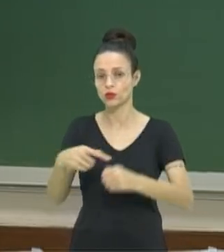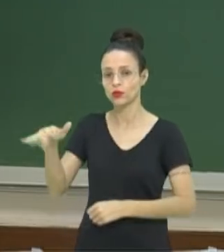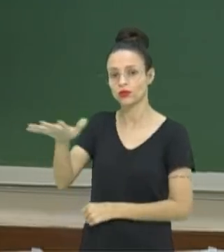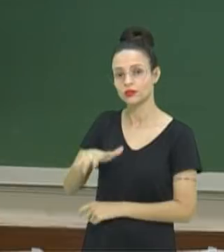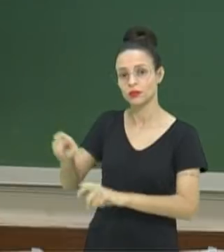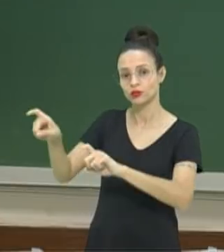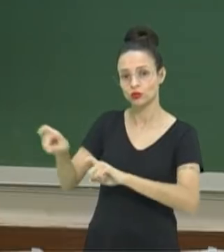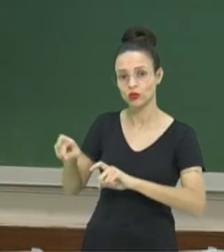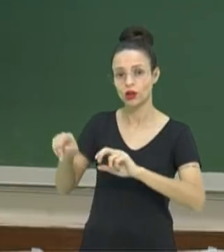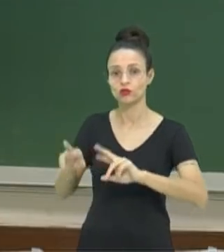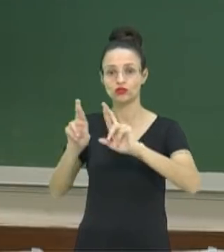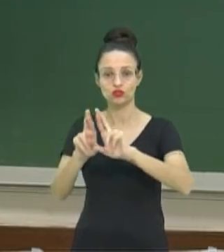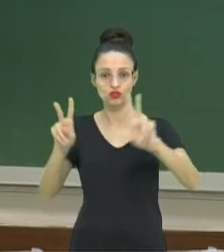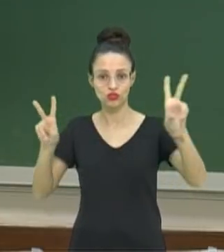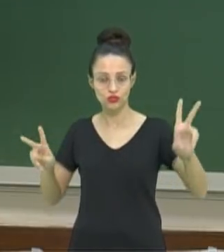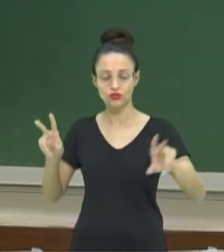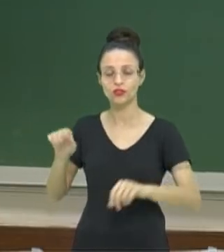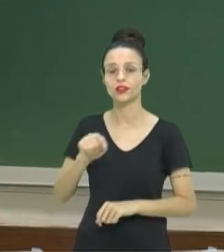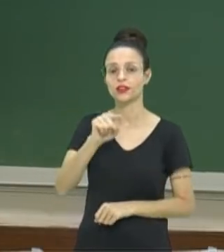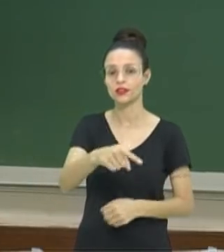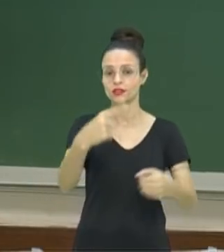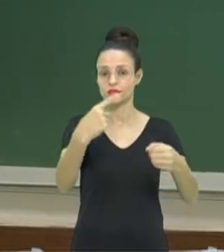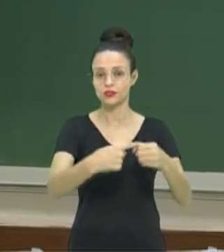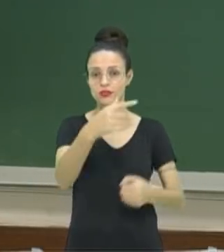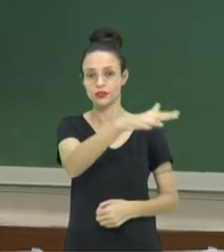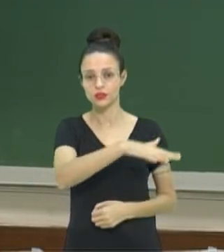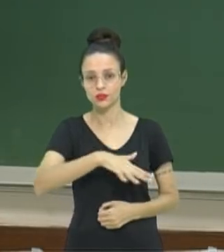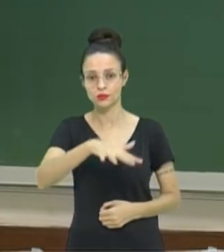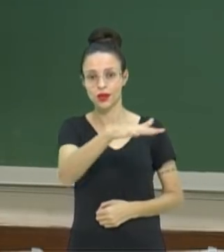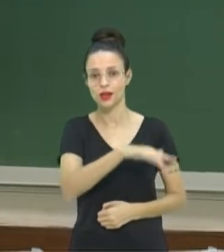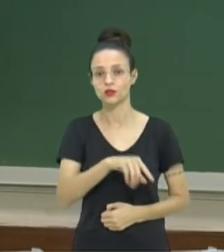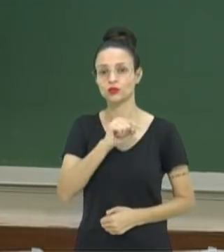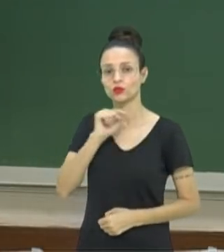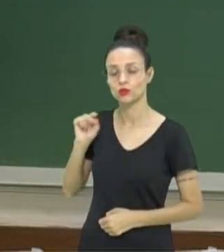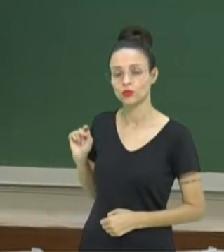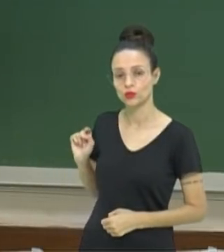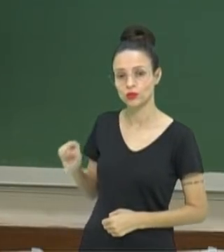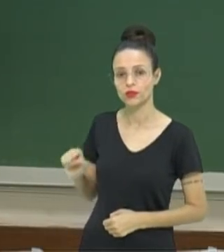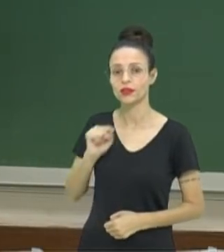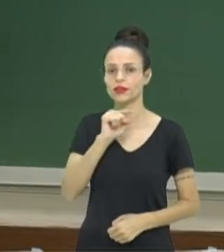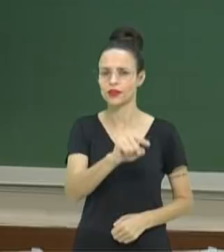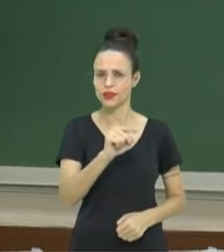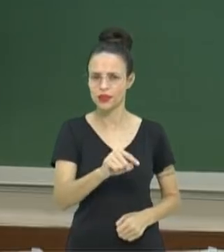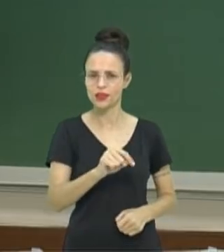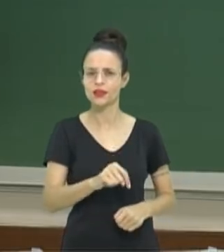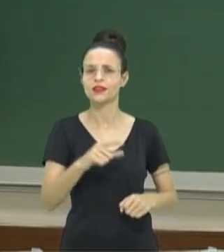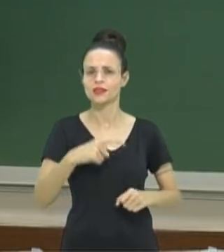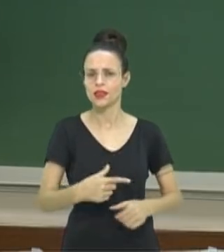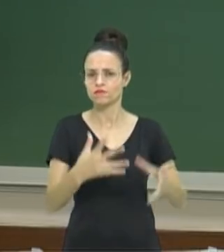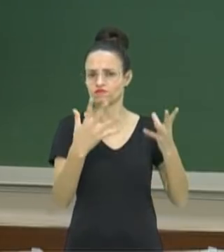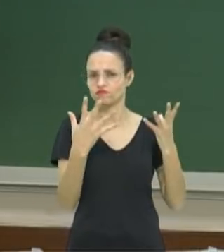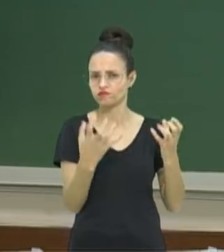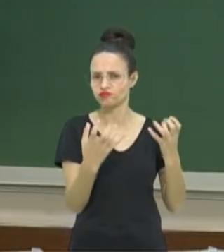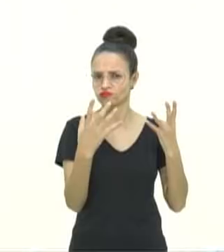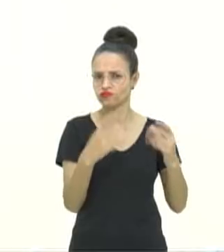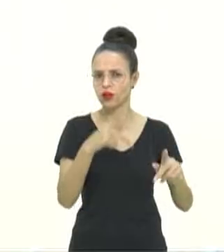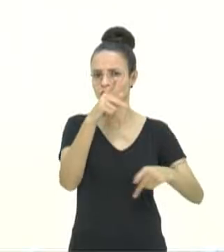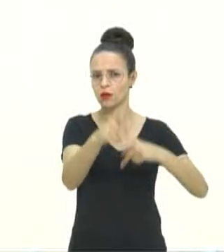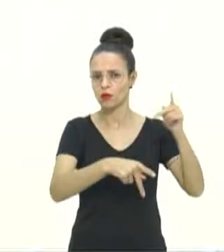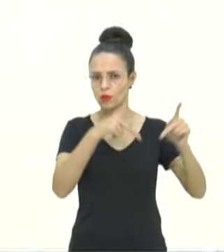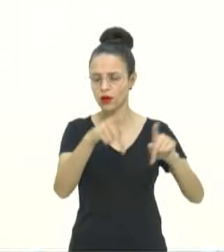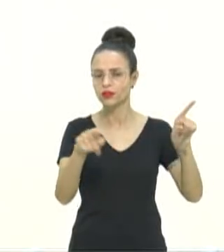rural. O que nós temos ali quando eu falo de espaço urbano? Designa a área de elevado adensamento populacional, com formação